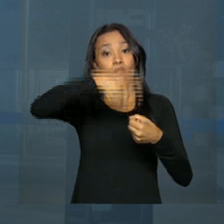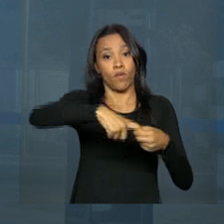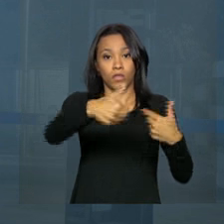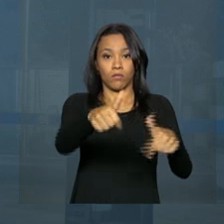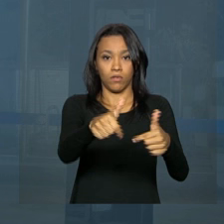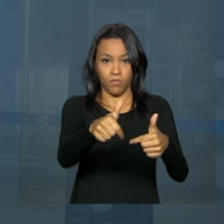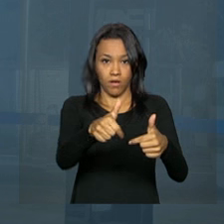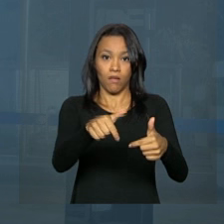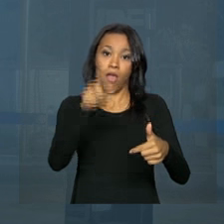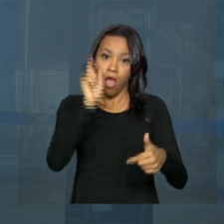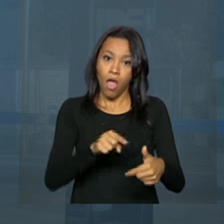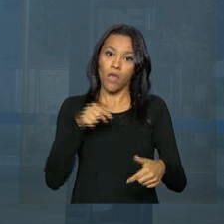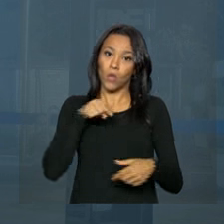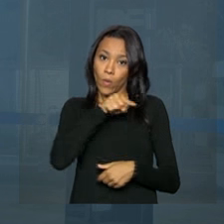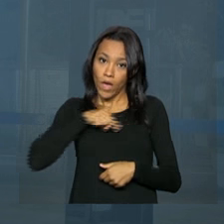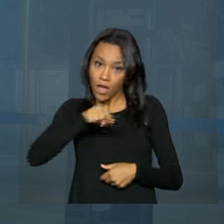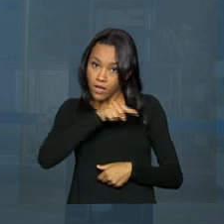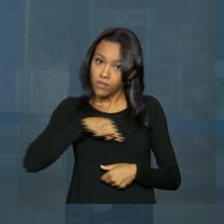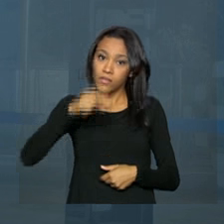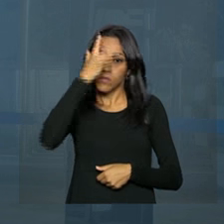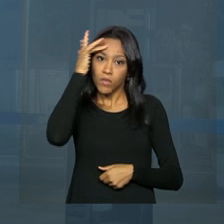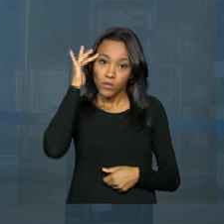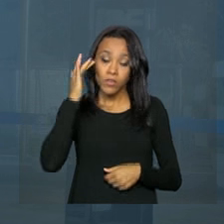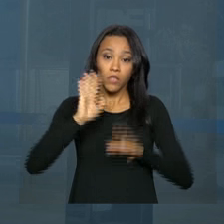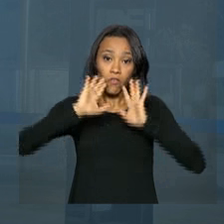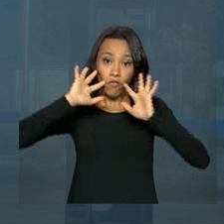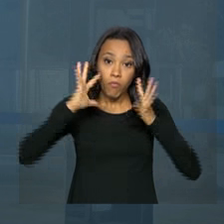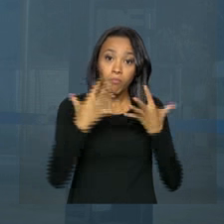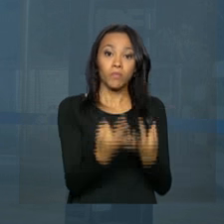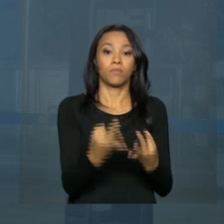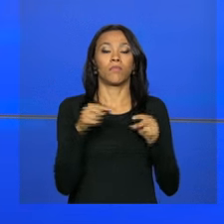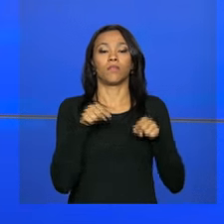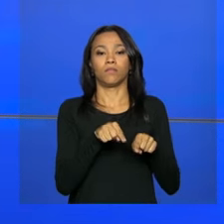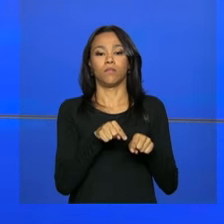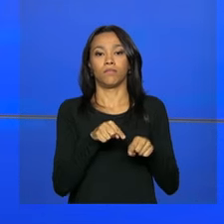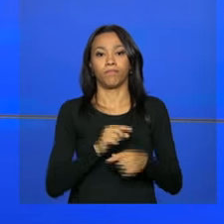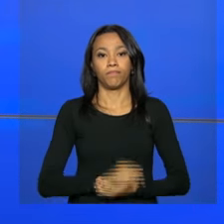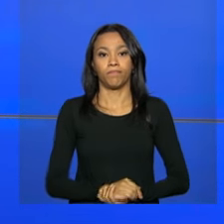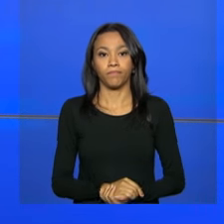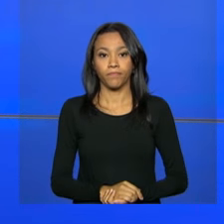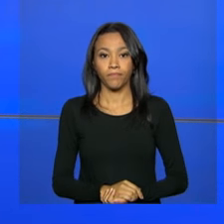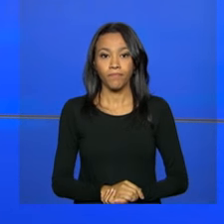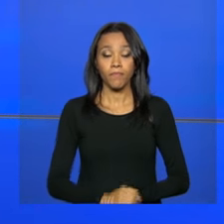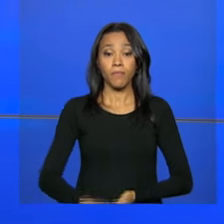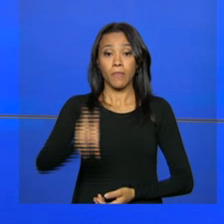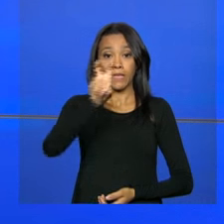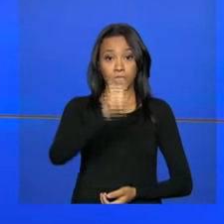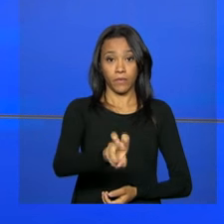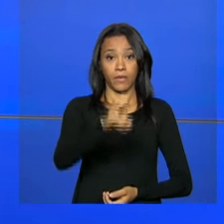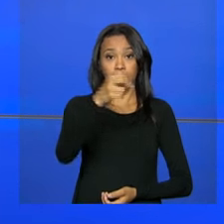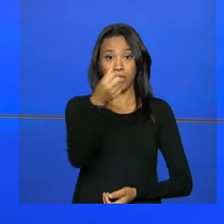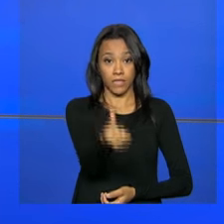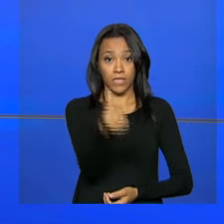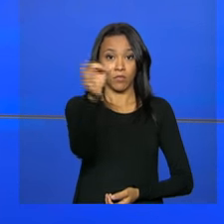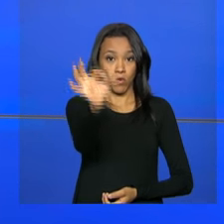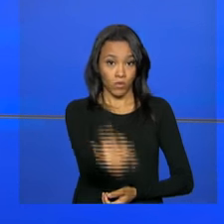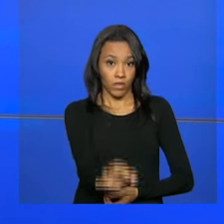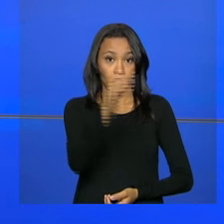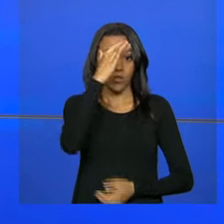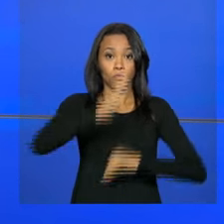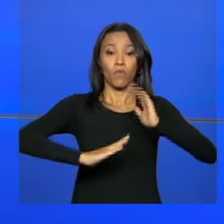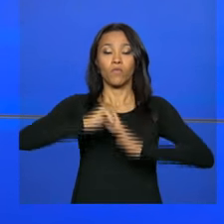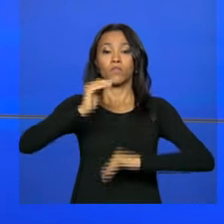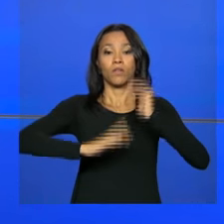vamos fazer a priorização do atendimento 56% dos profissionais